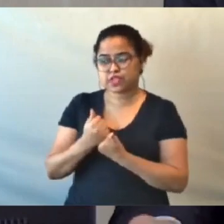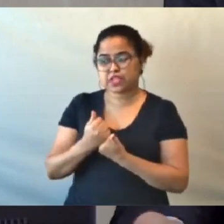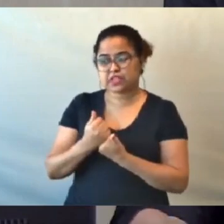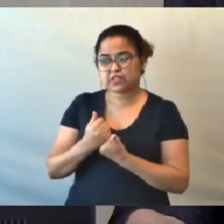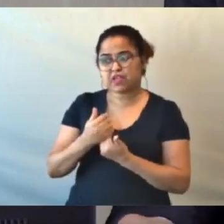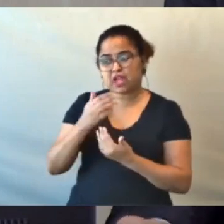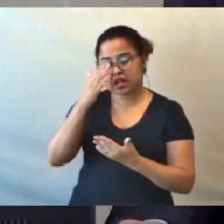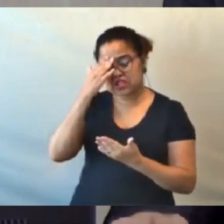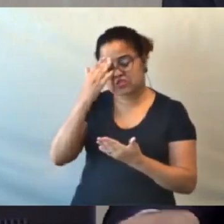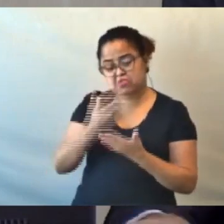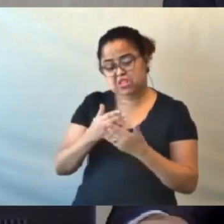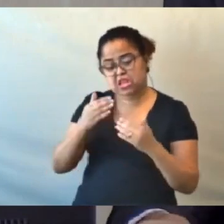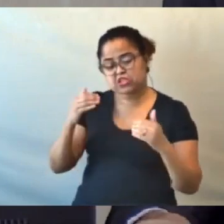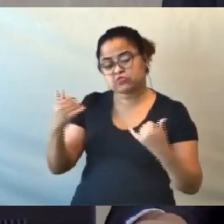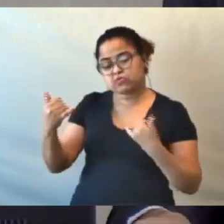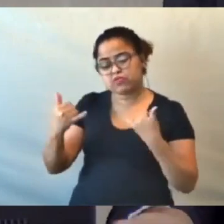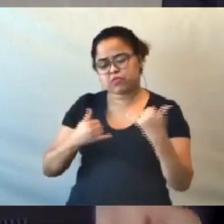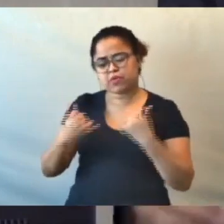laboratório.